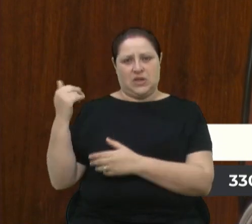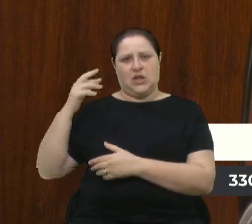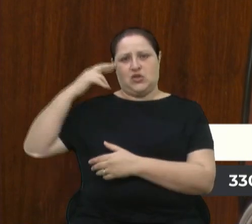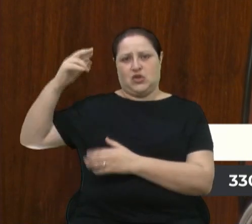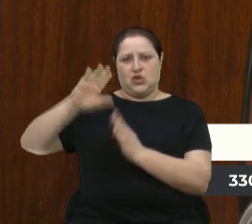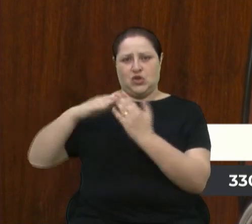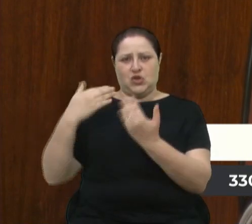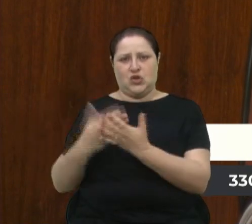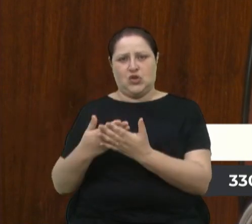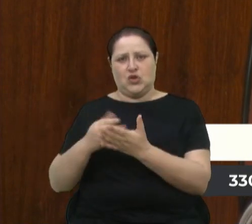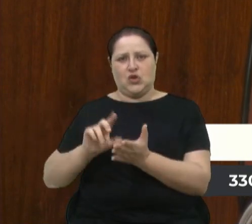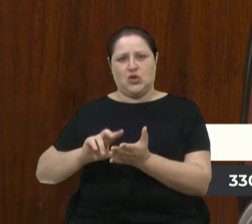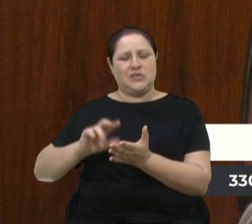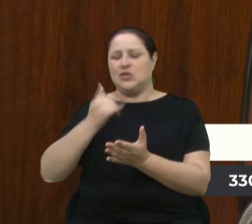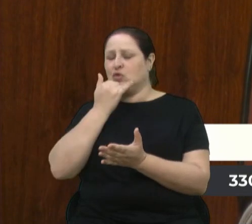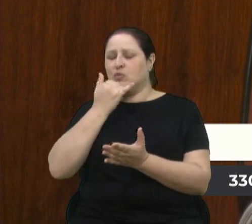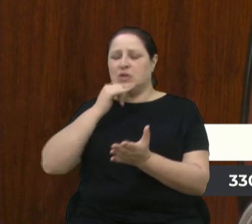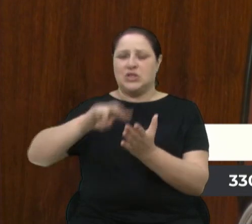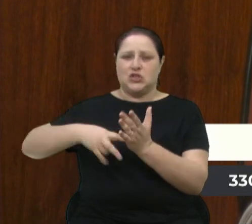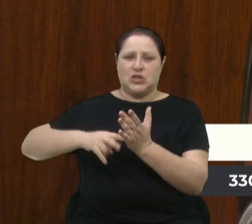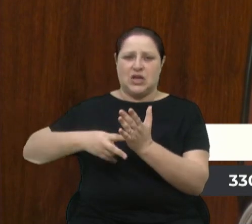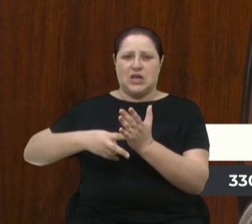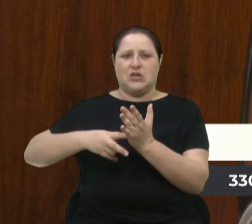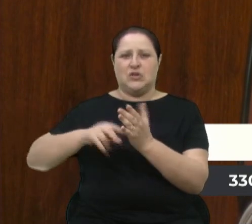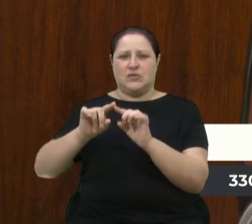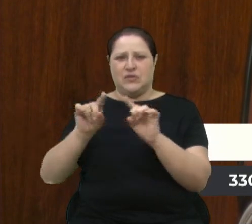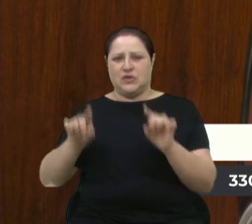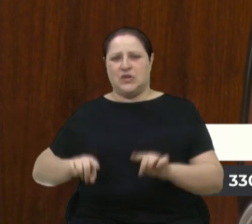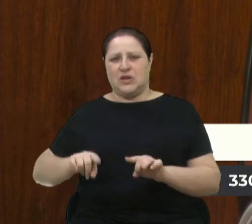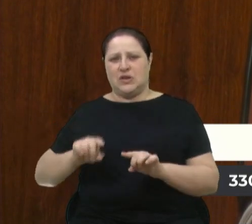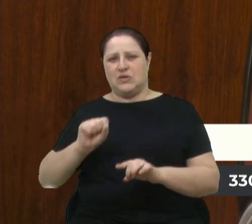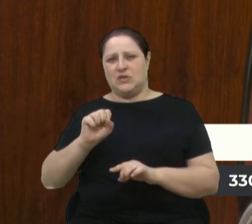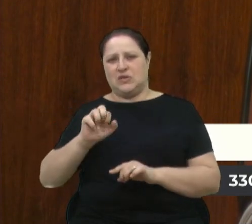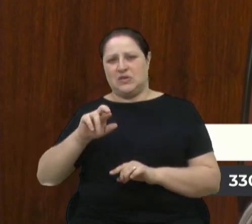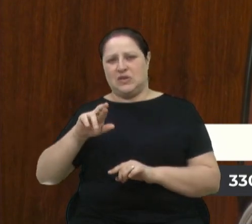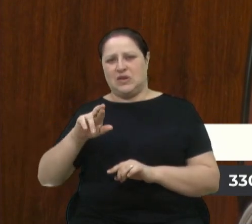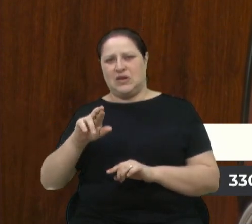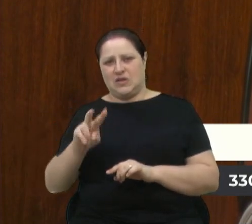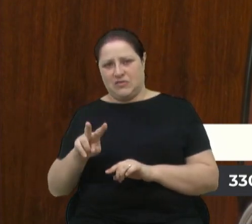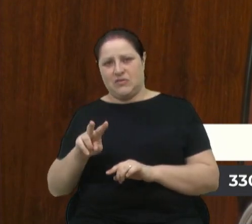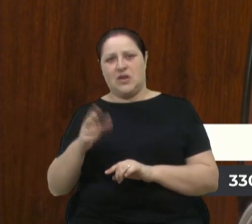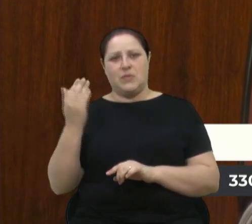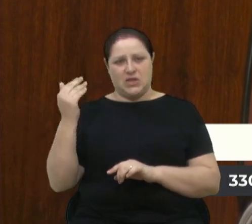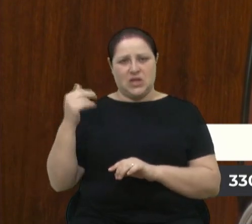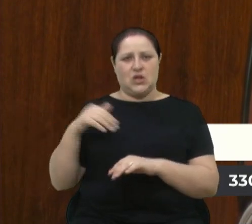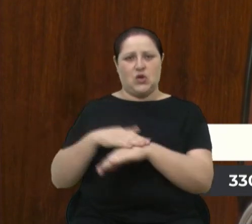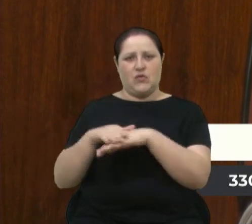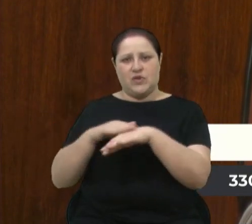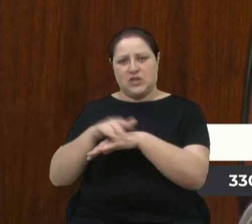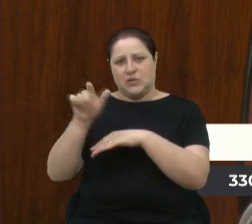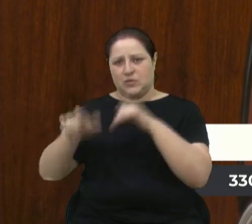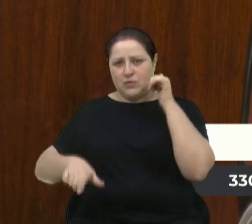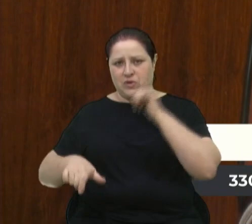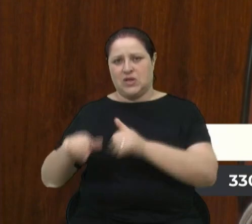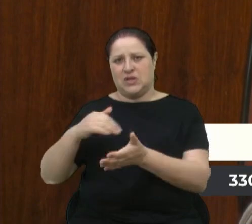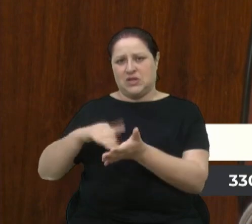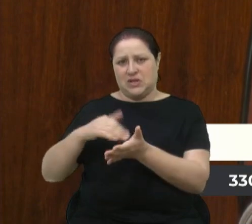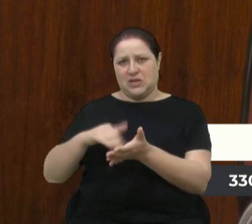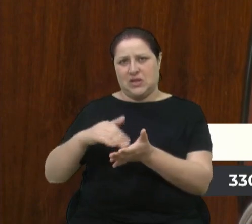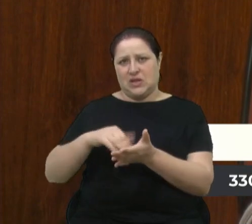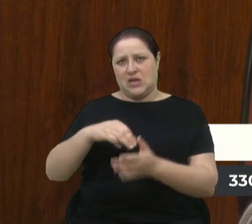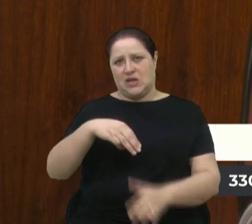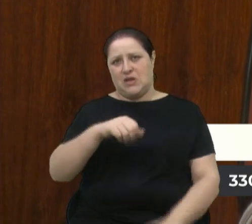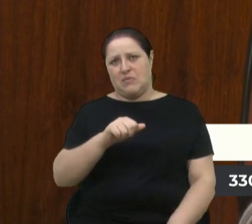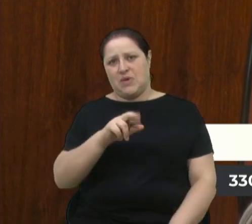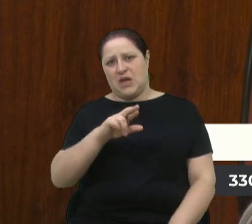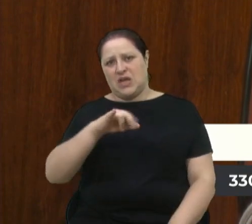direção do Sindicerve, que nós conversamos com a secretária, a Marina